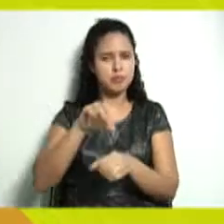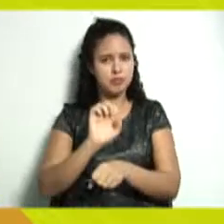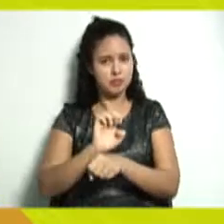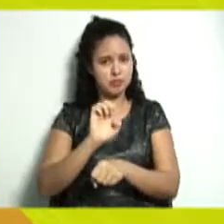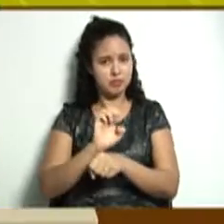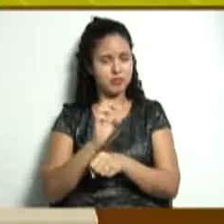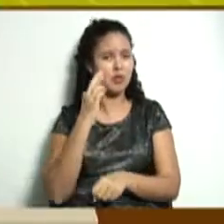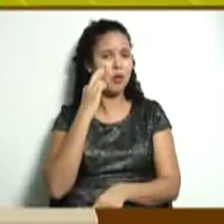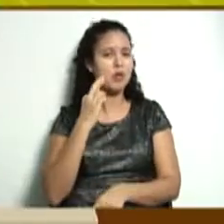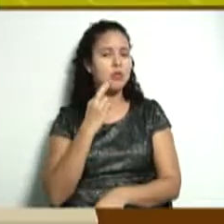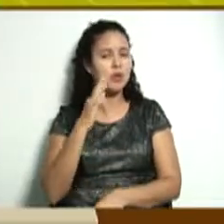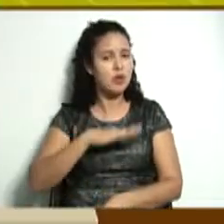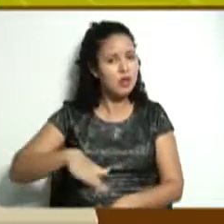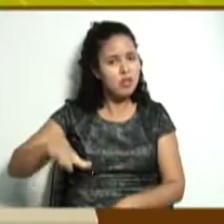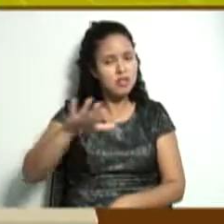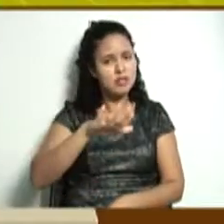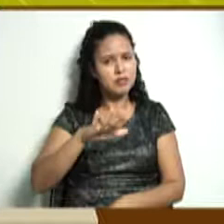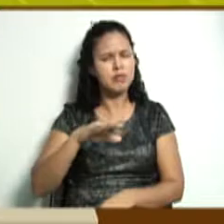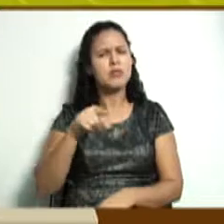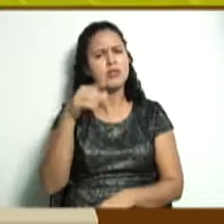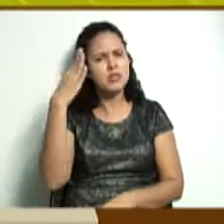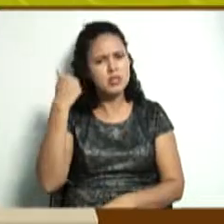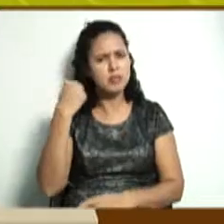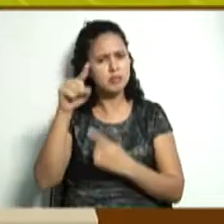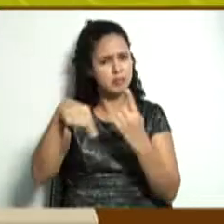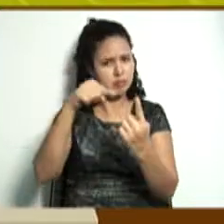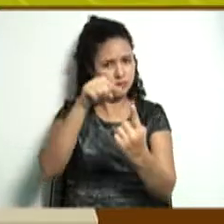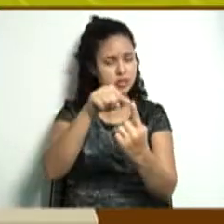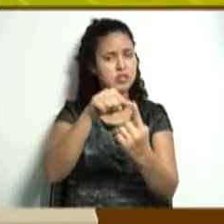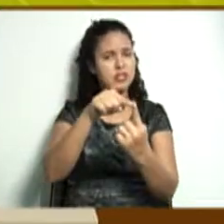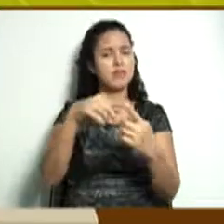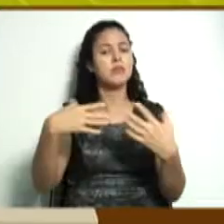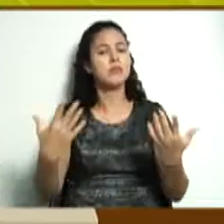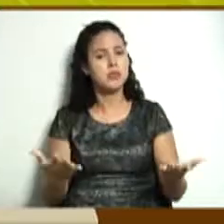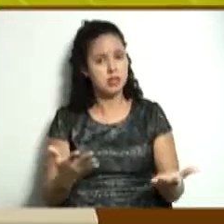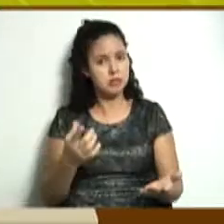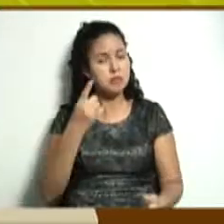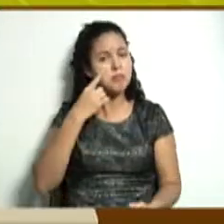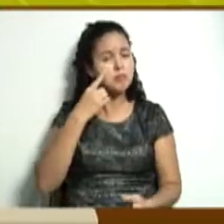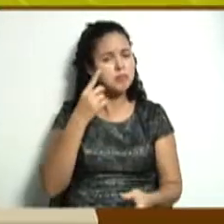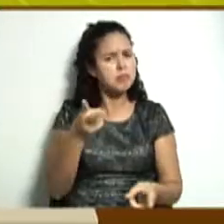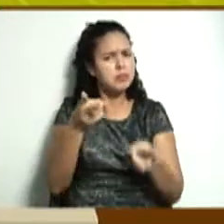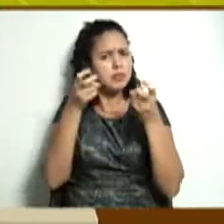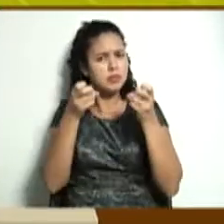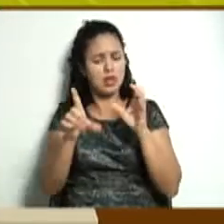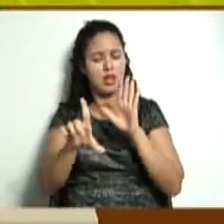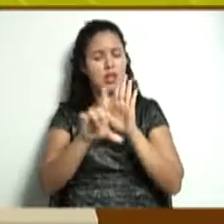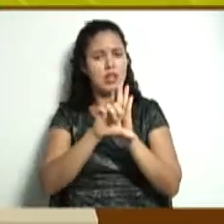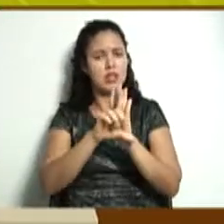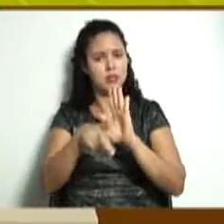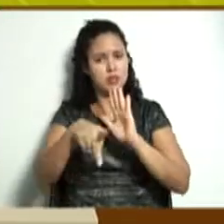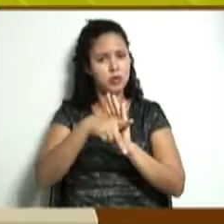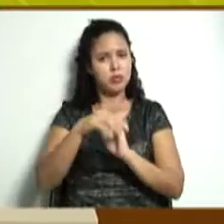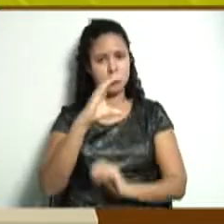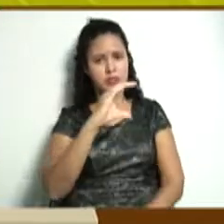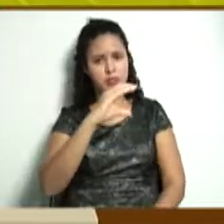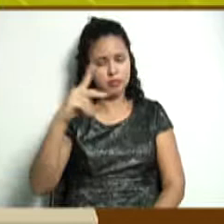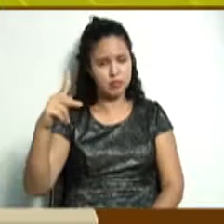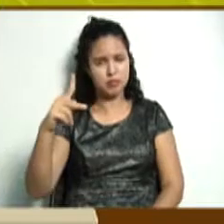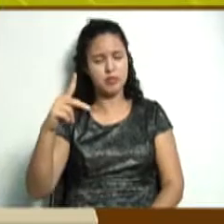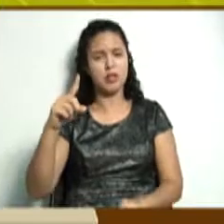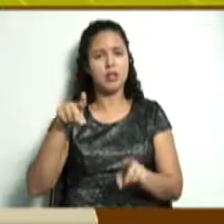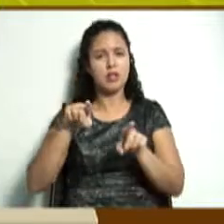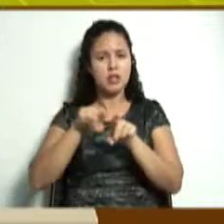Leide? E você sabe quais são os objetivos, Rai? Olha, nós vamos reconhecer a legislação cooperativista, a construção